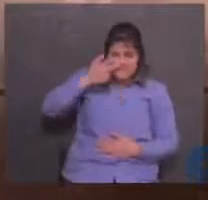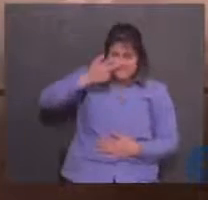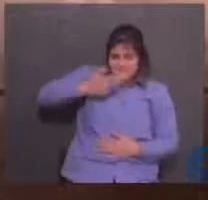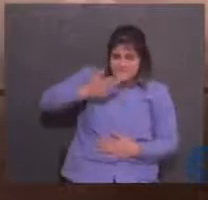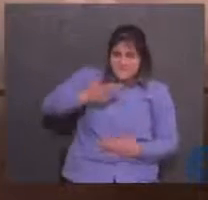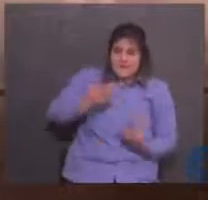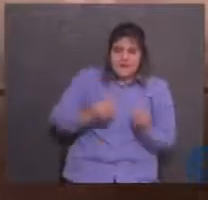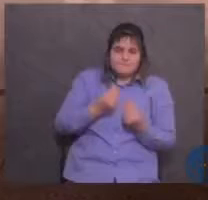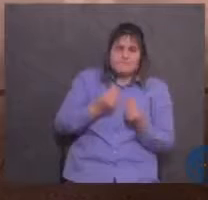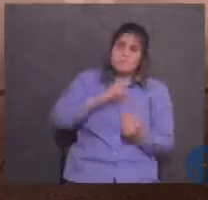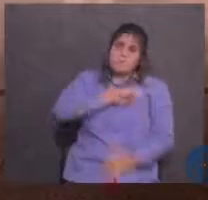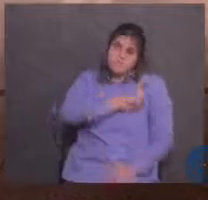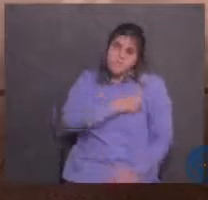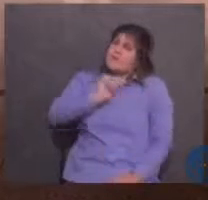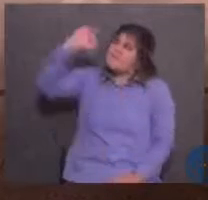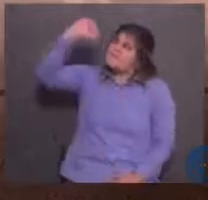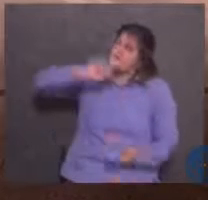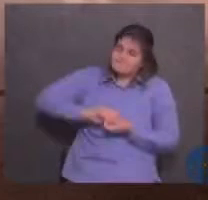vosso poder.